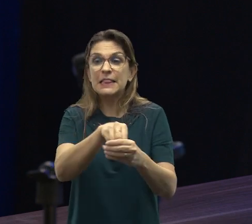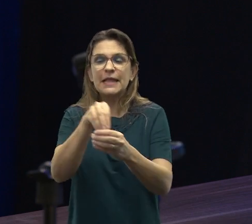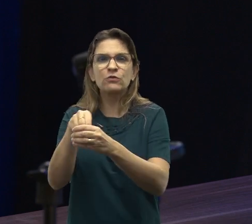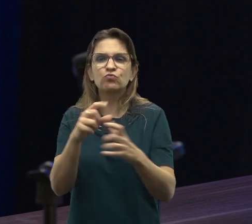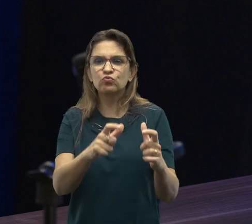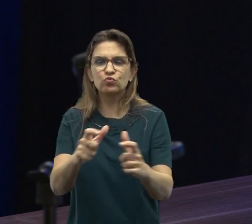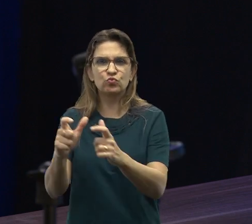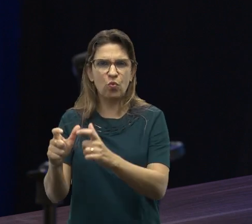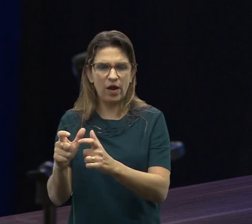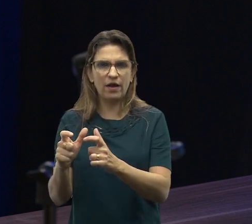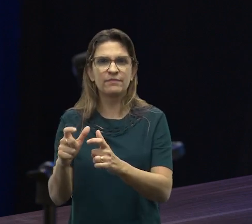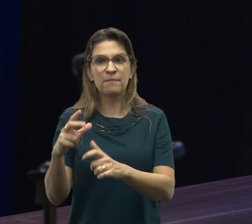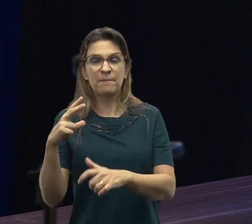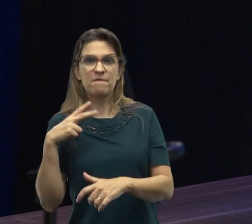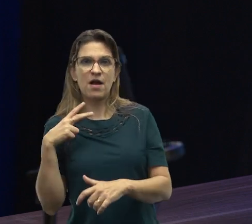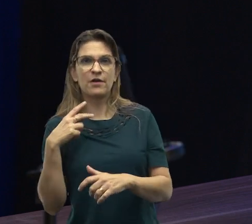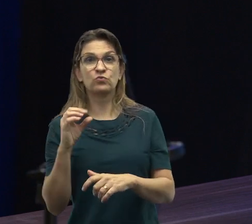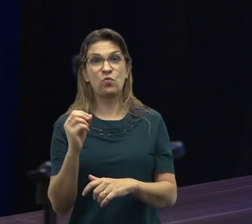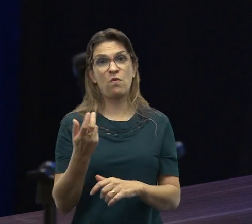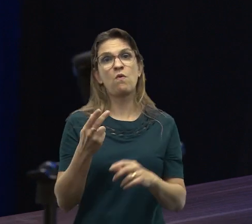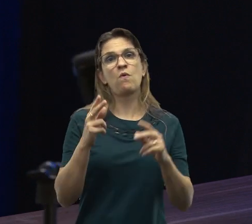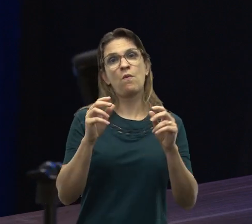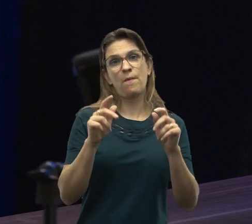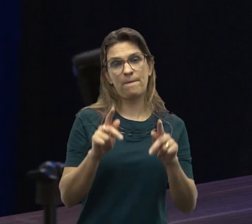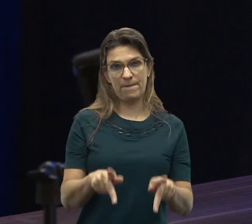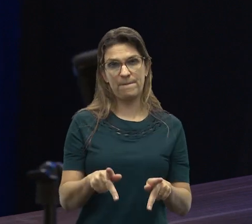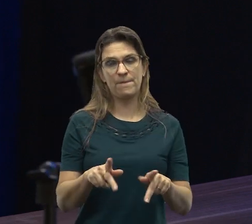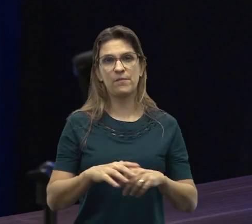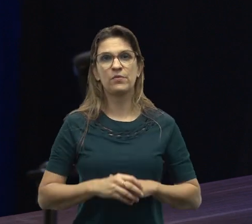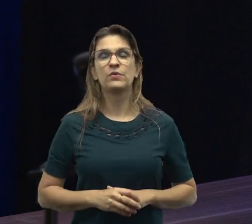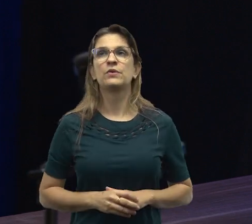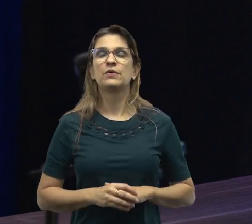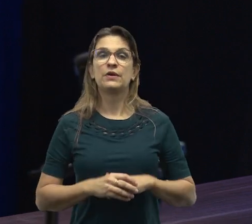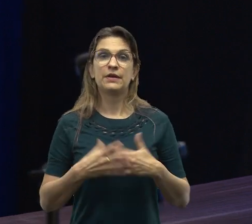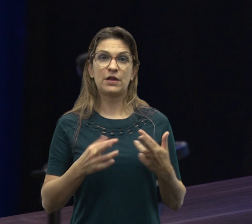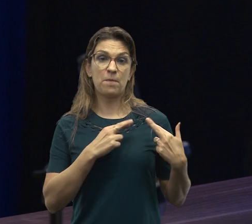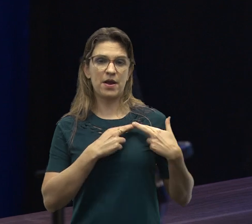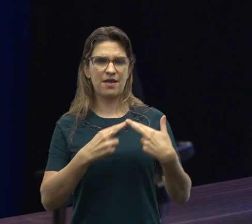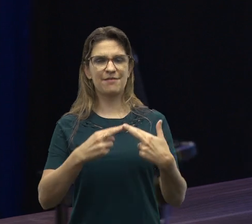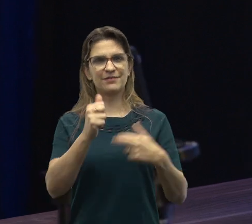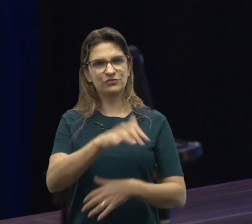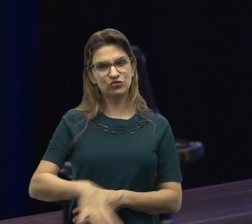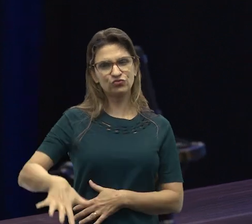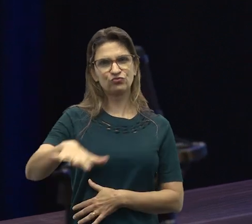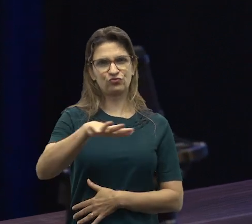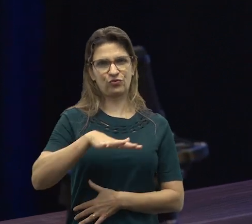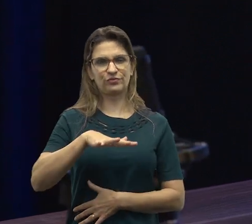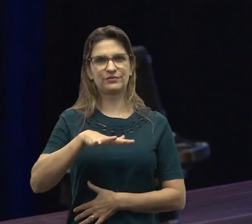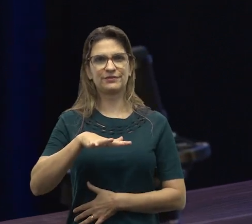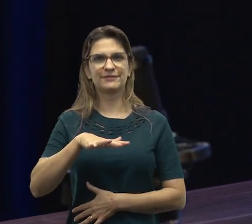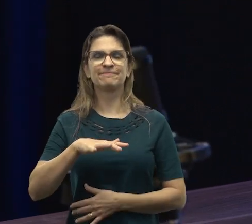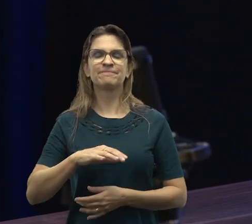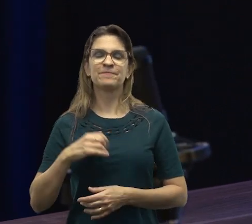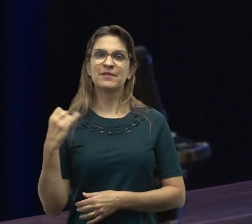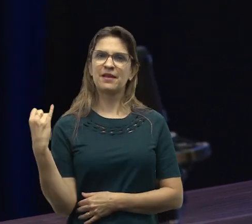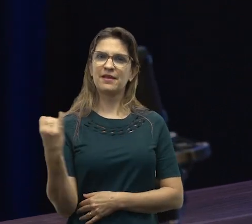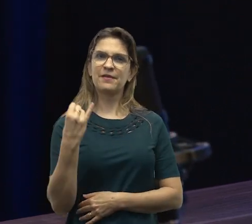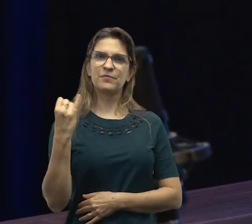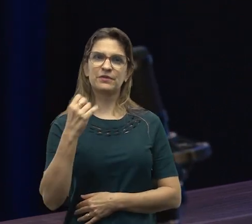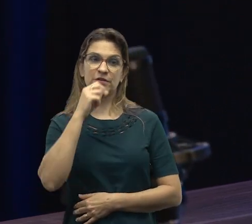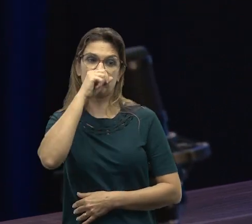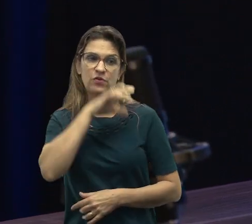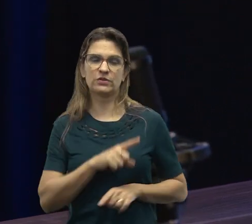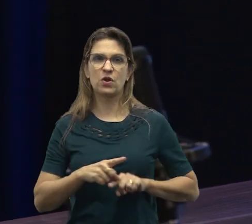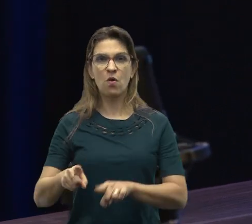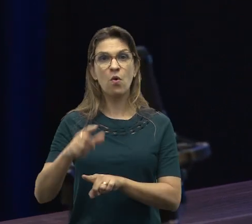Então, eu acho que a sociedade como um todo tem que encarar isso como responsabilidade de todos nós. Isso vale para a violência contra a mulher,